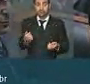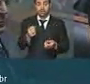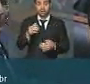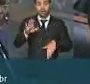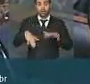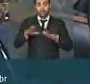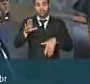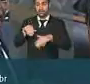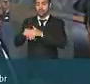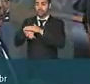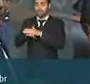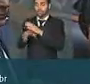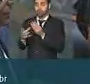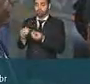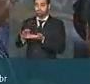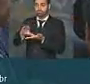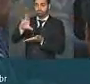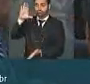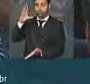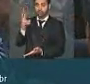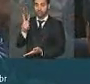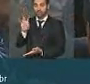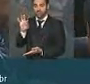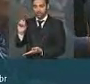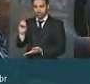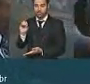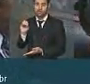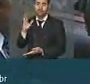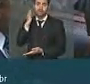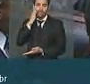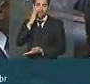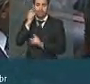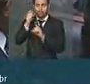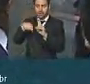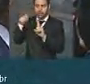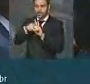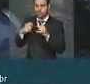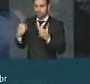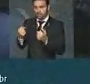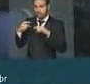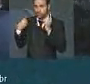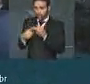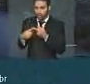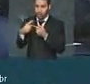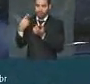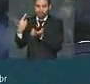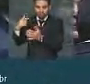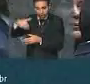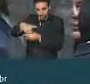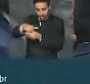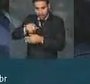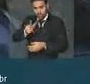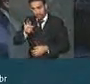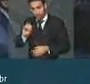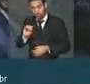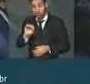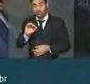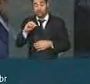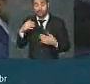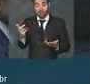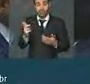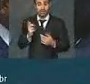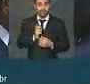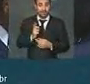alguns meses embora já haja resolução de que mensalmente a gente se reúna então nós teremos situações com